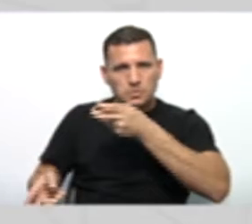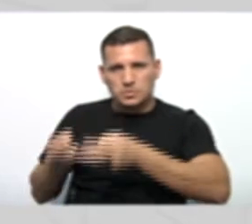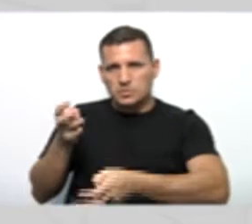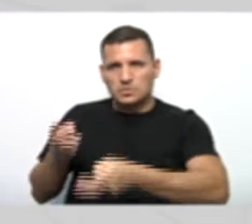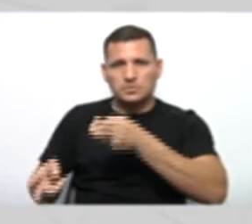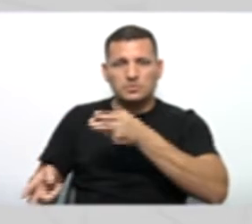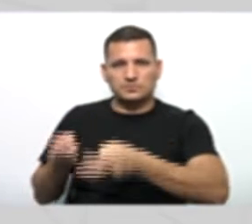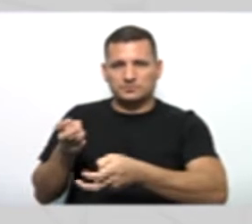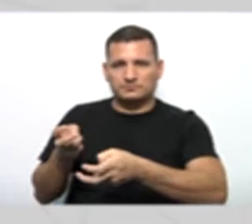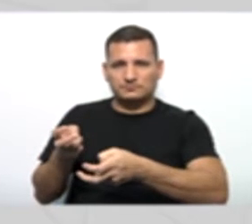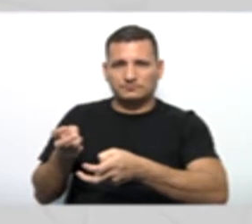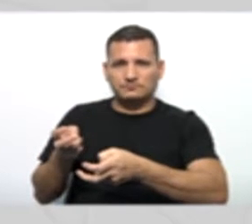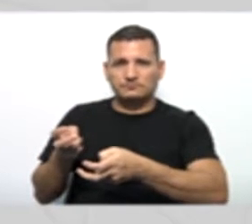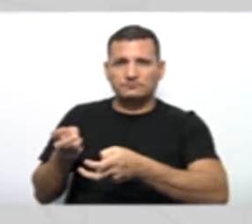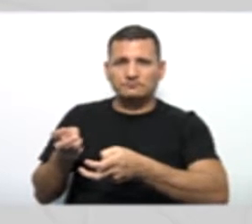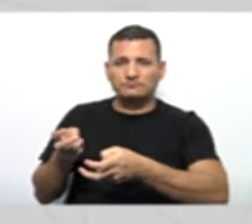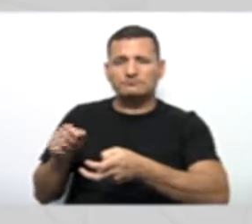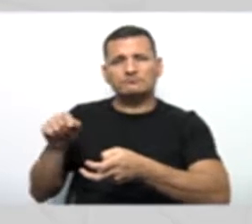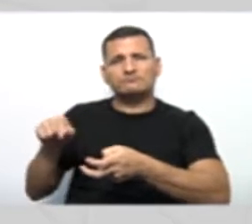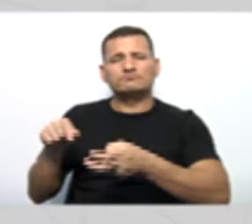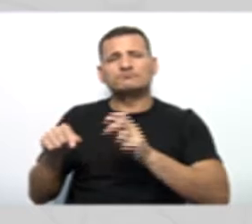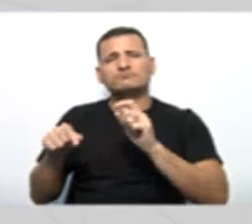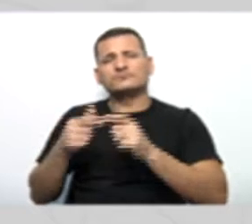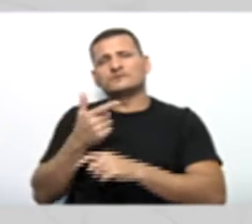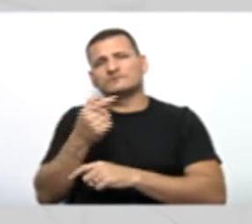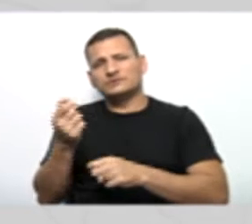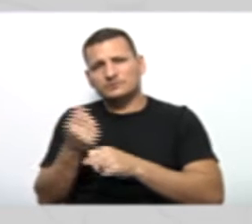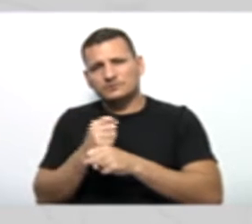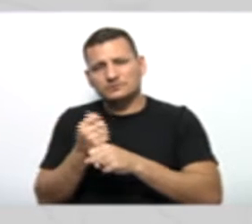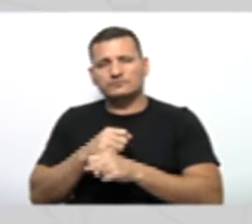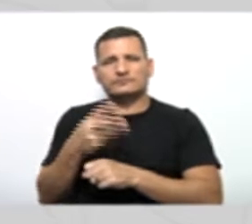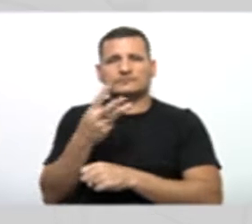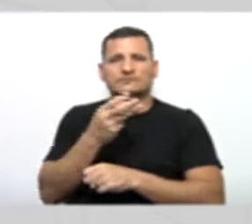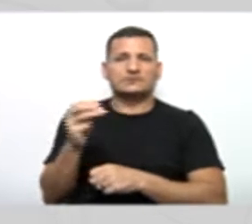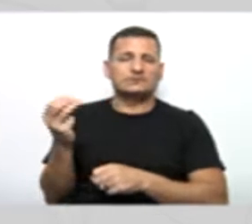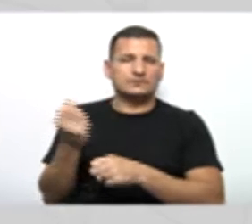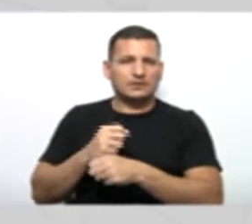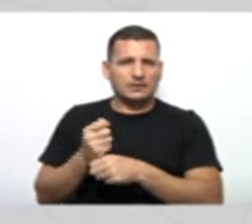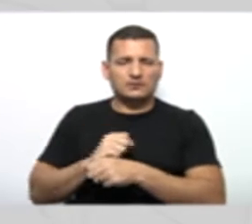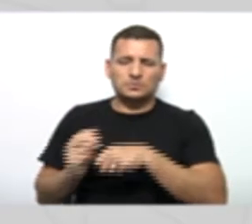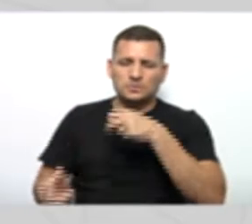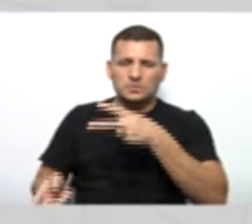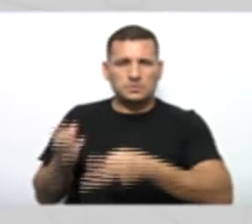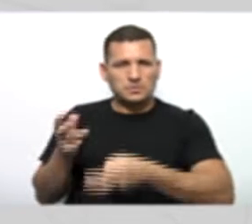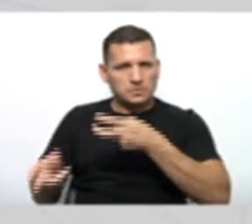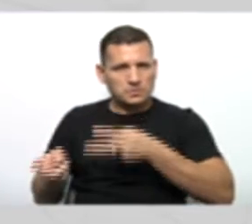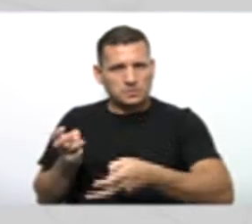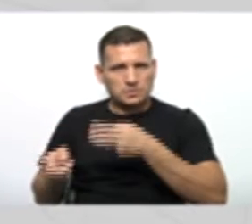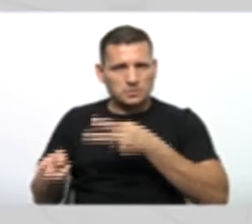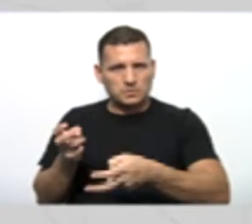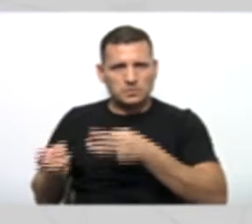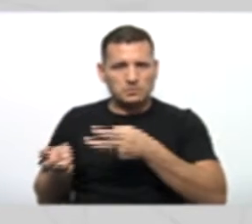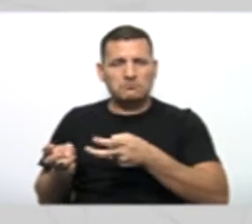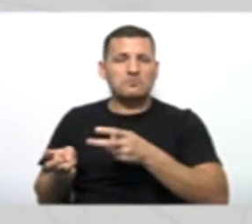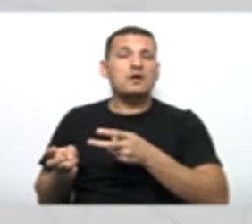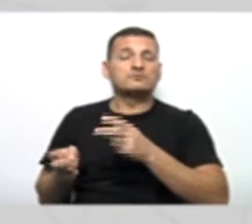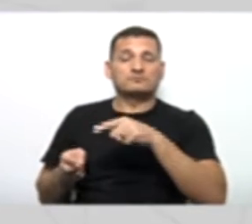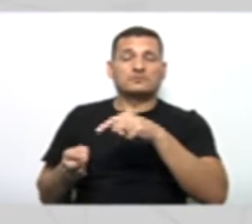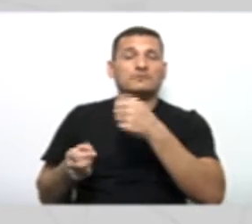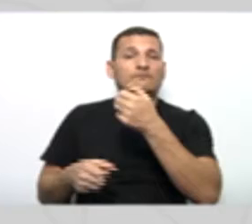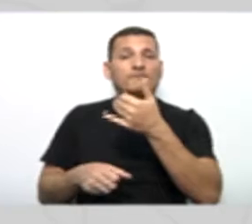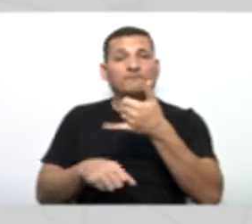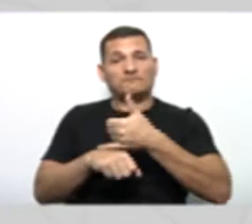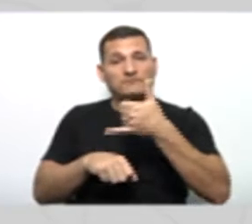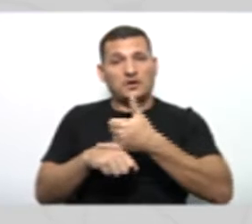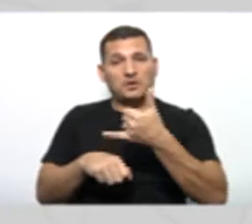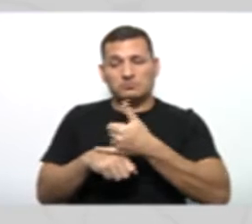ser desenvolvida lá durante 20, 30 anos, mas como eu retiro o minério de ferro e esse minério não se forma novamente, uma hora ele